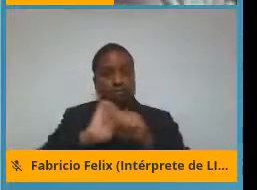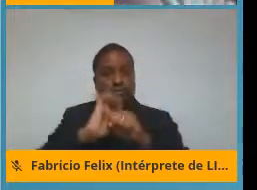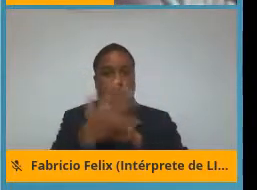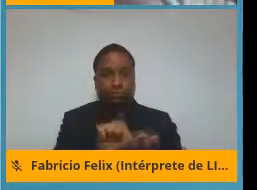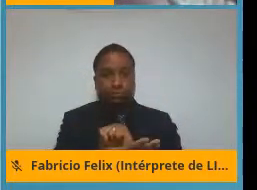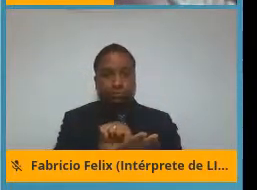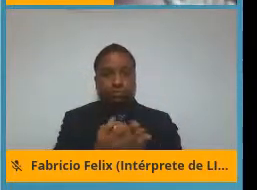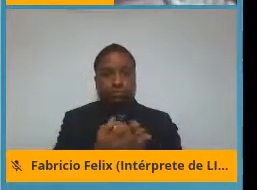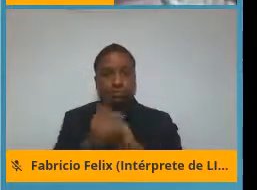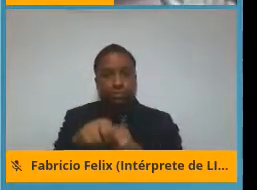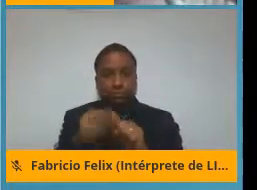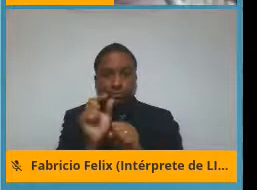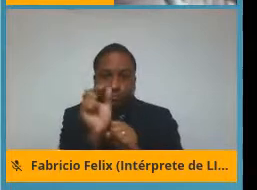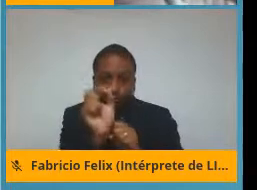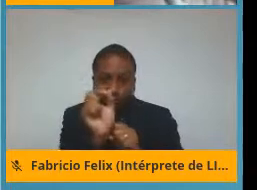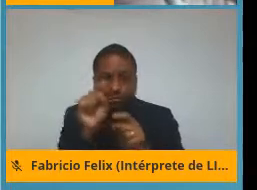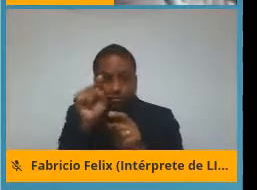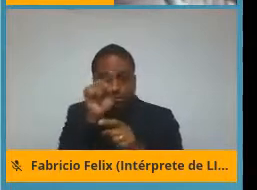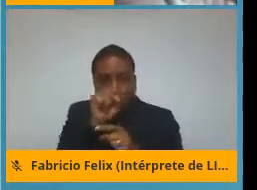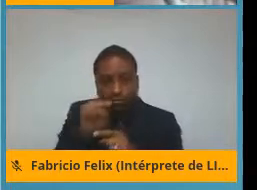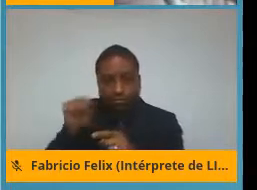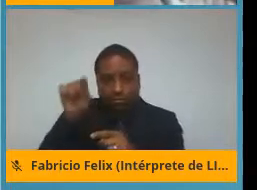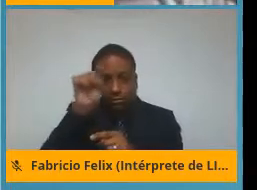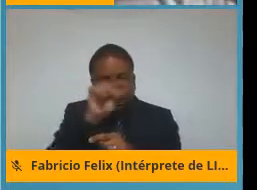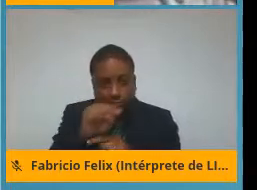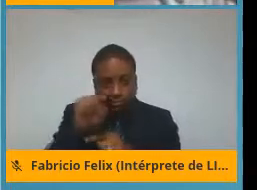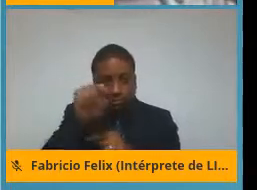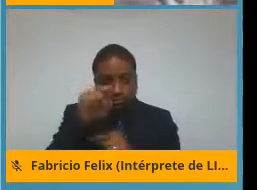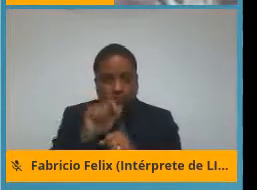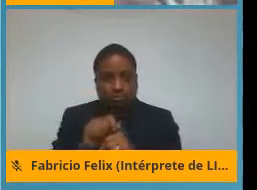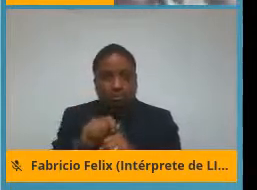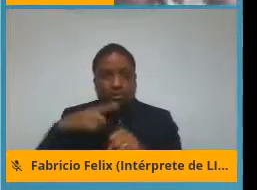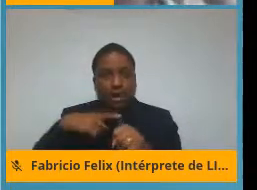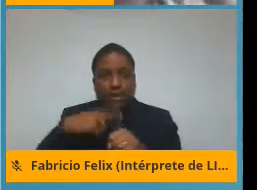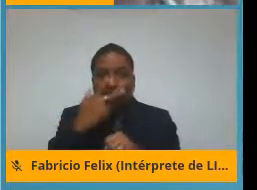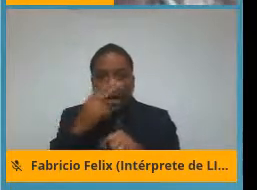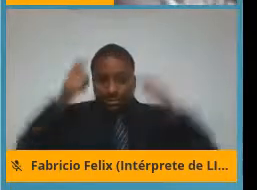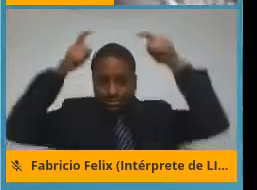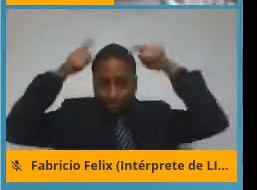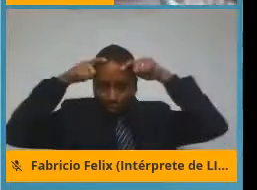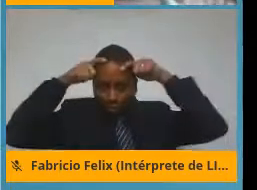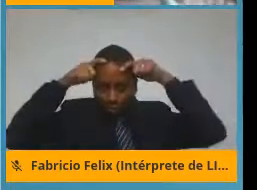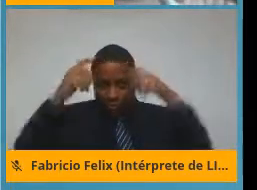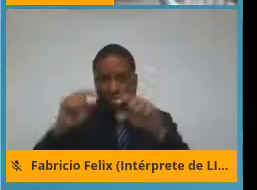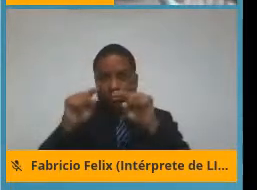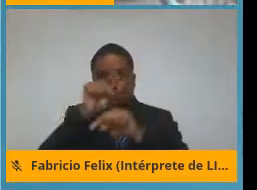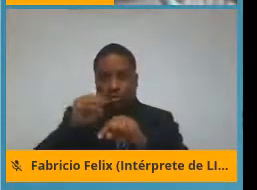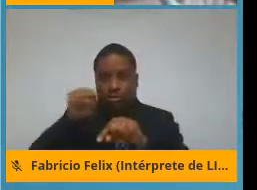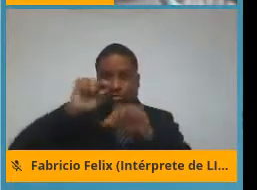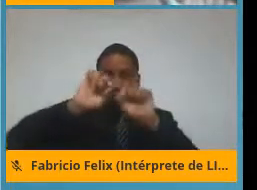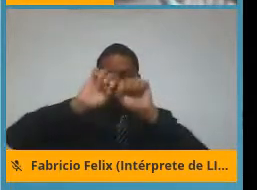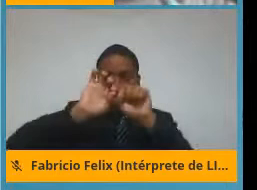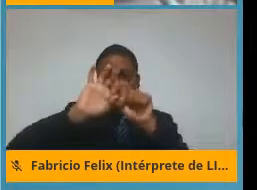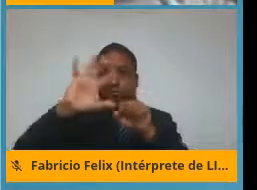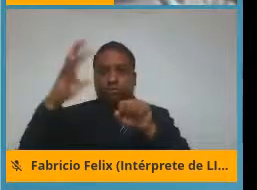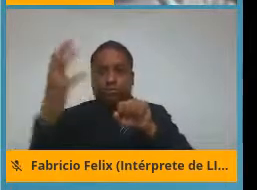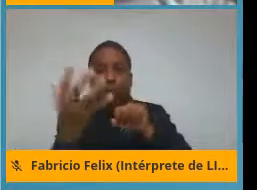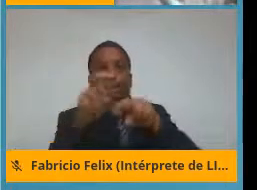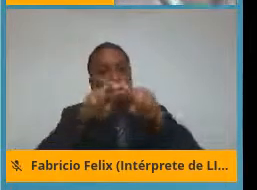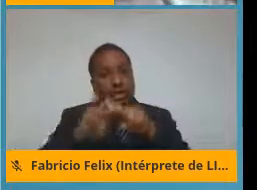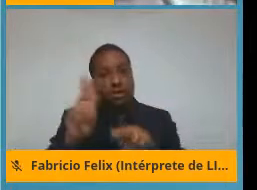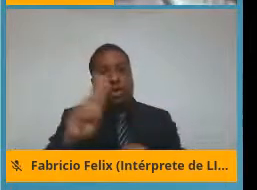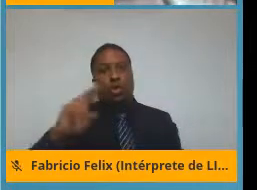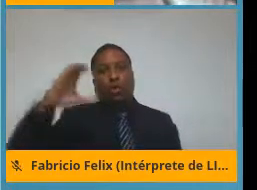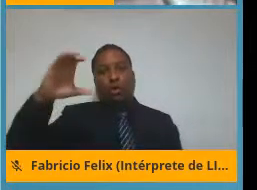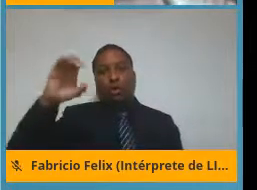partícula esférica arredondada e que tem essa coroa à volta dele. Lembra uma coroa, por isso o nome coronavírus. Né? Não tem